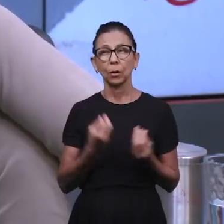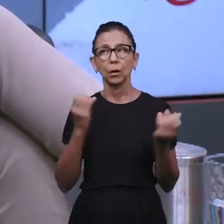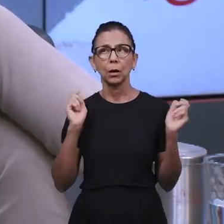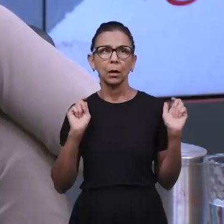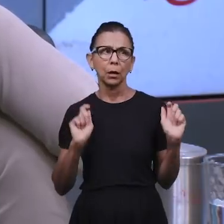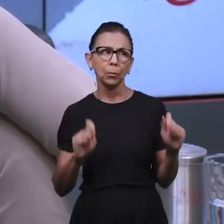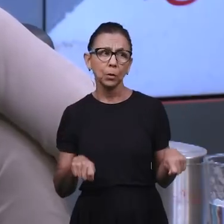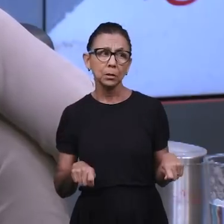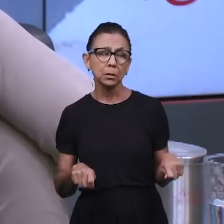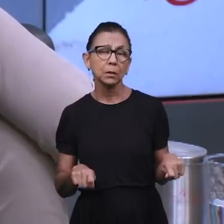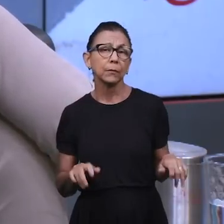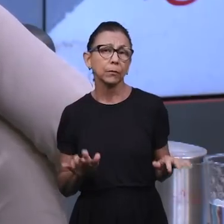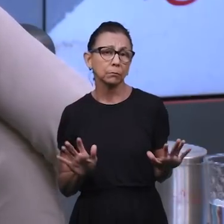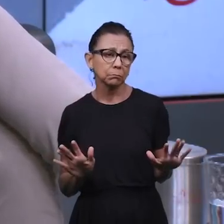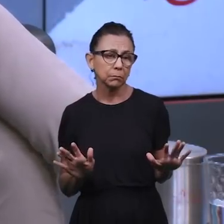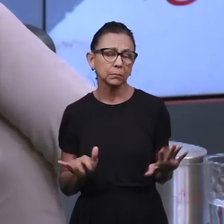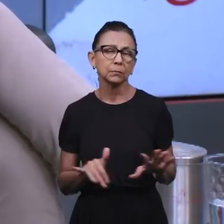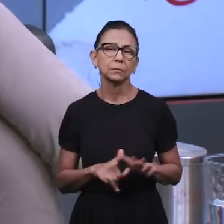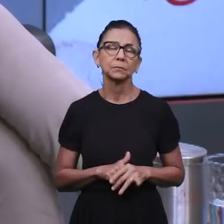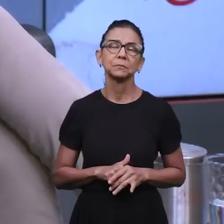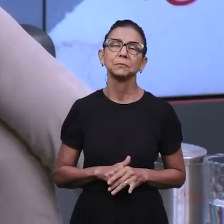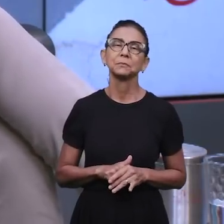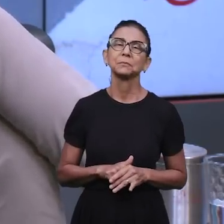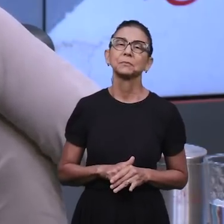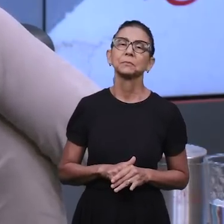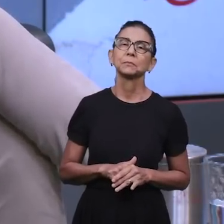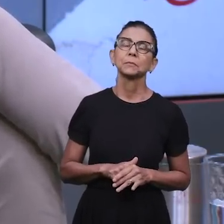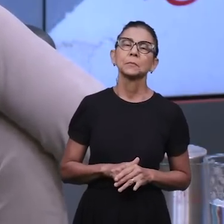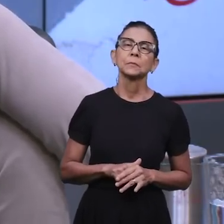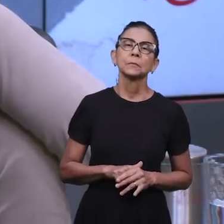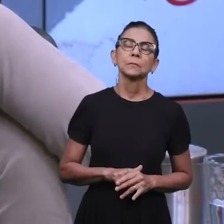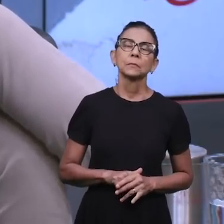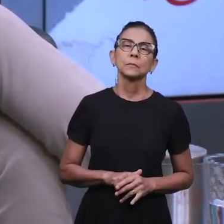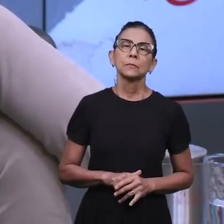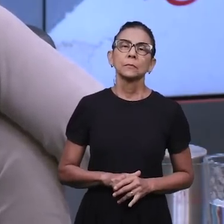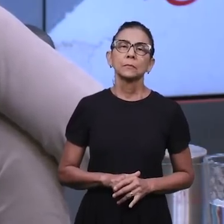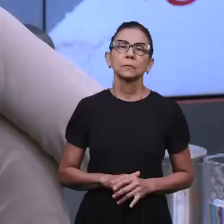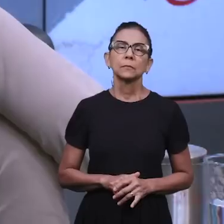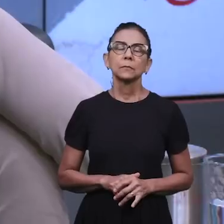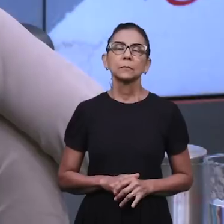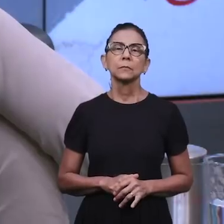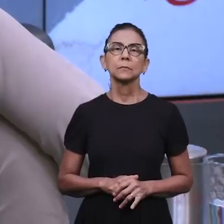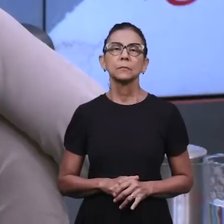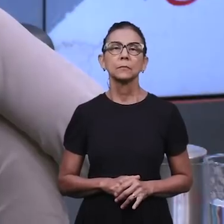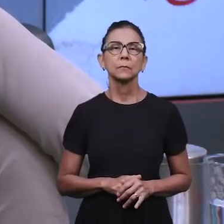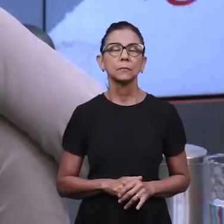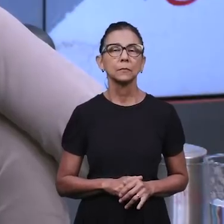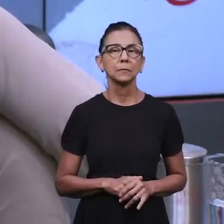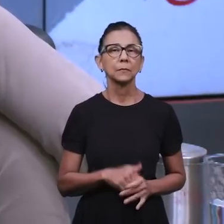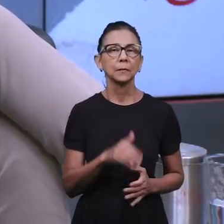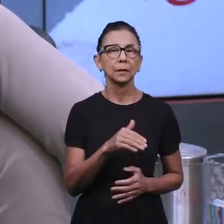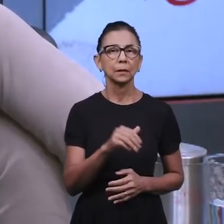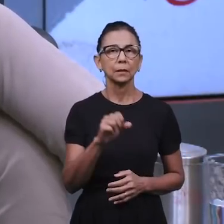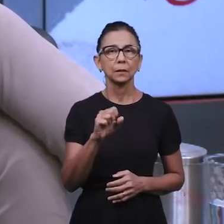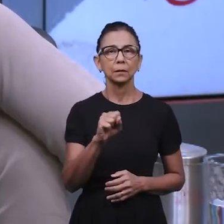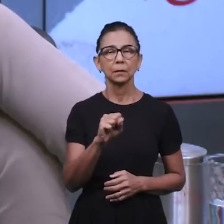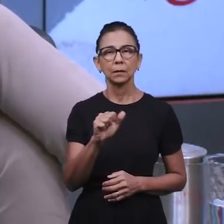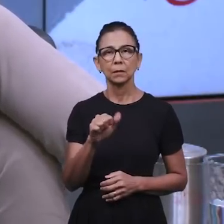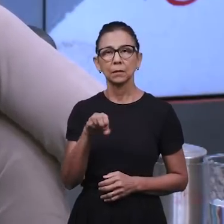traz, se você naturalmente vai abordar isso, quer dizer, qual é o problema de encontrar